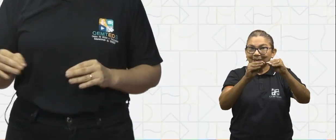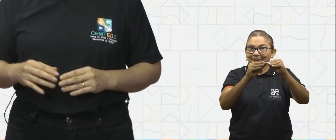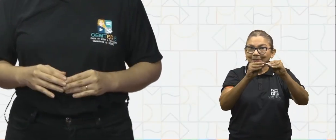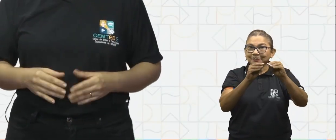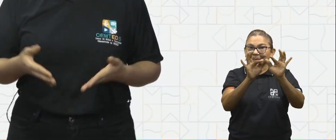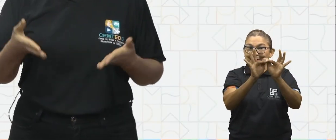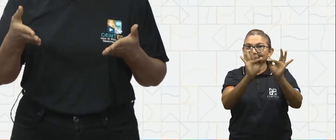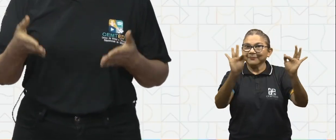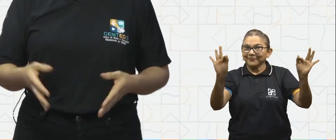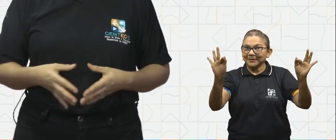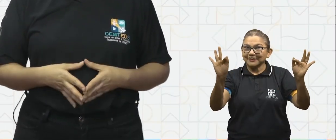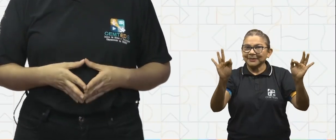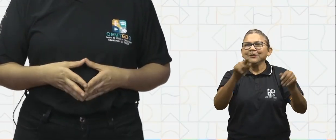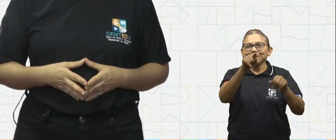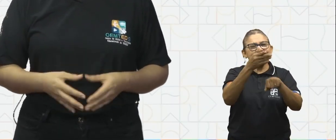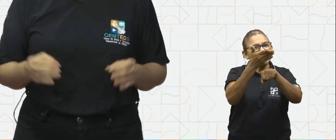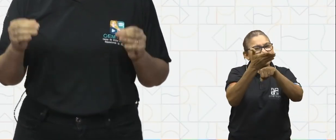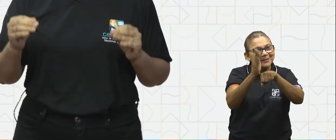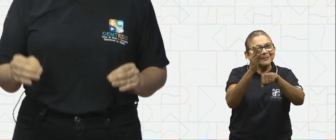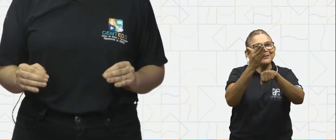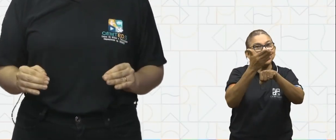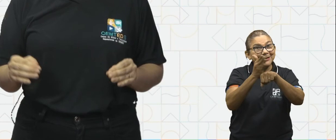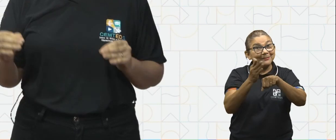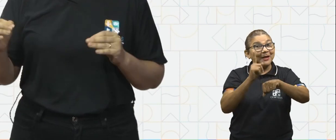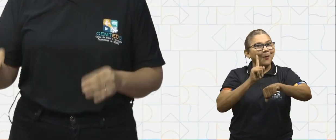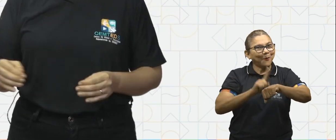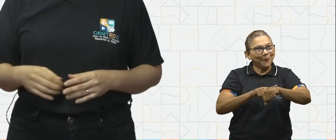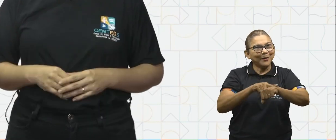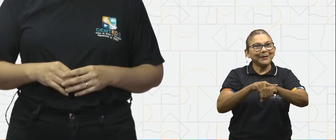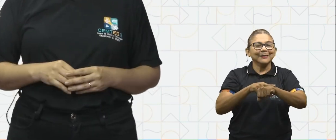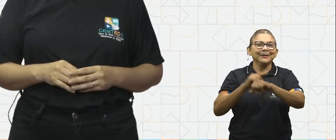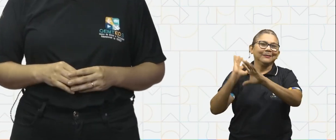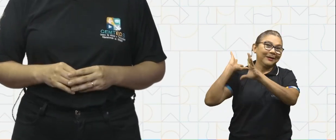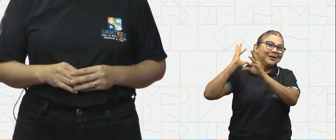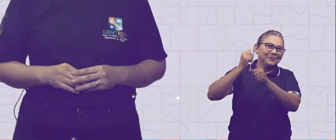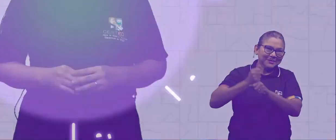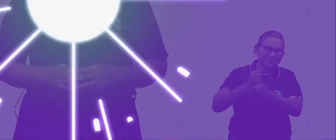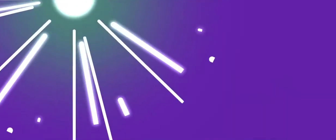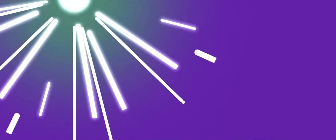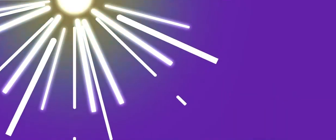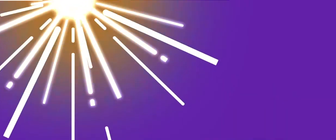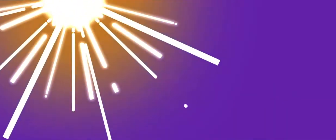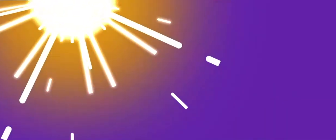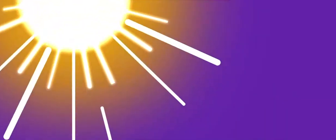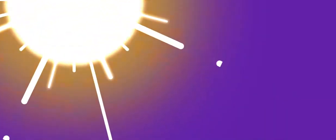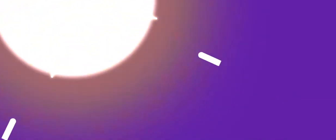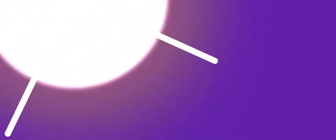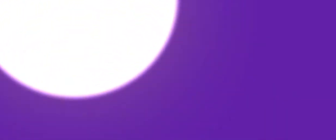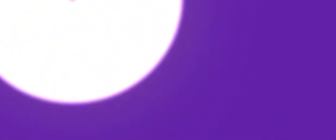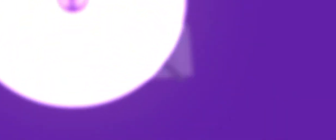de você treinar algumas atividades, chegou a hora da revisão.